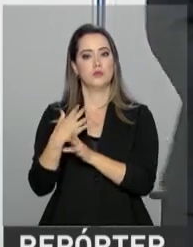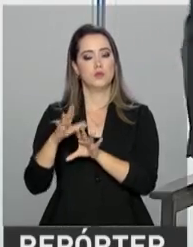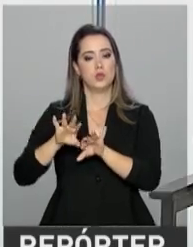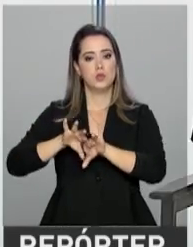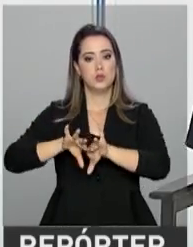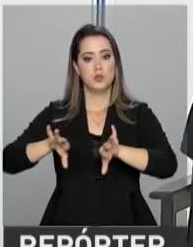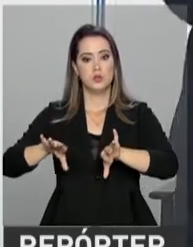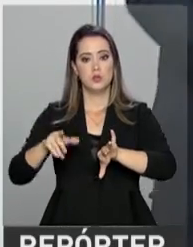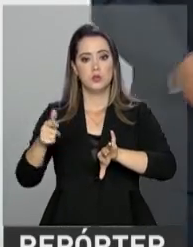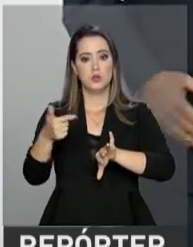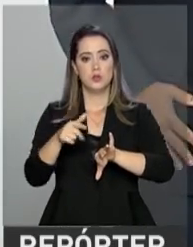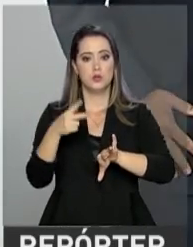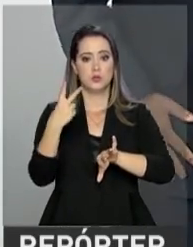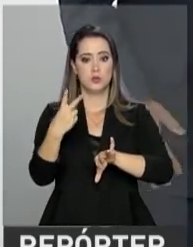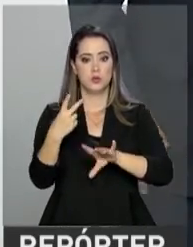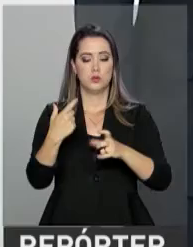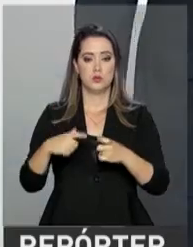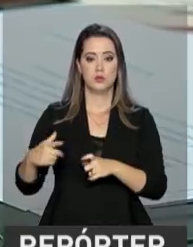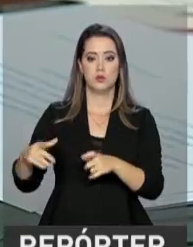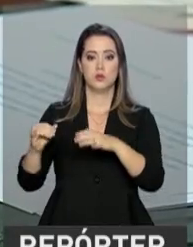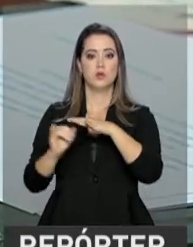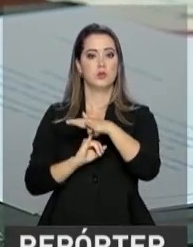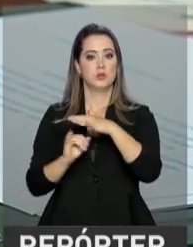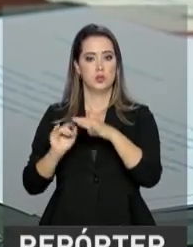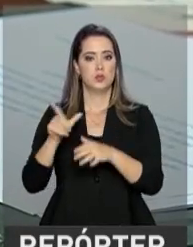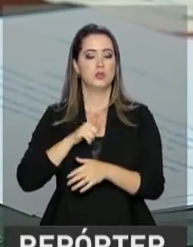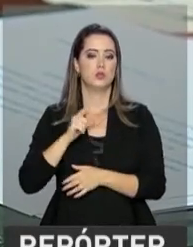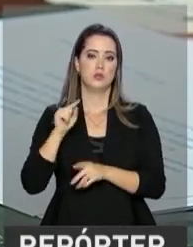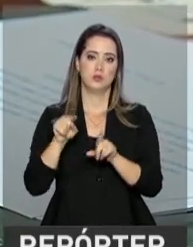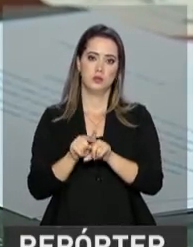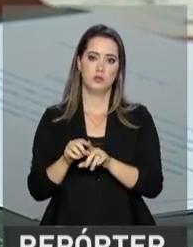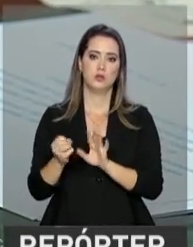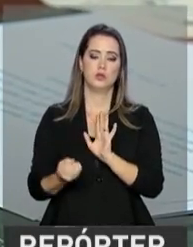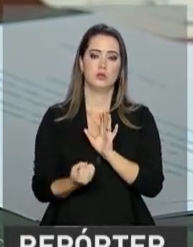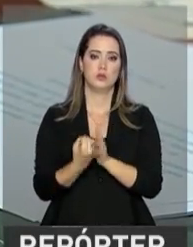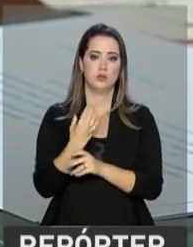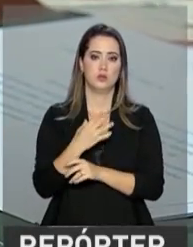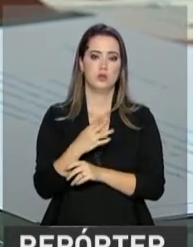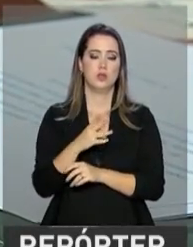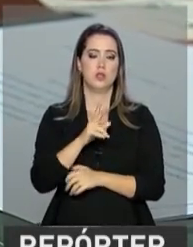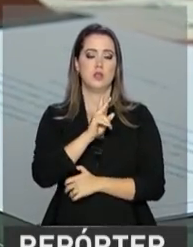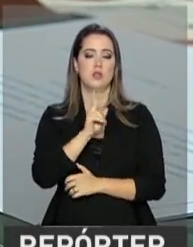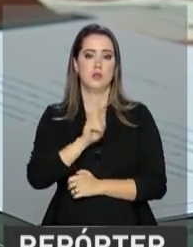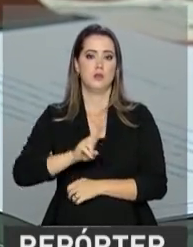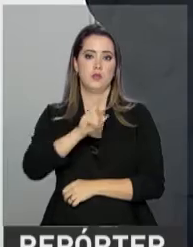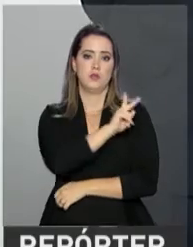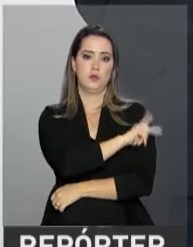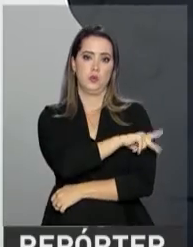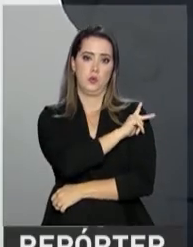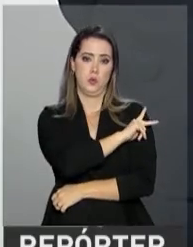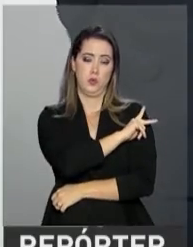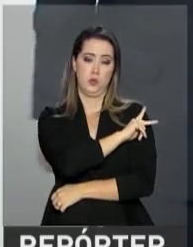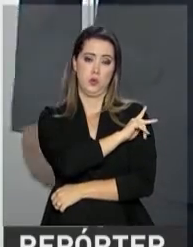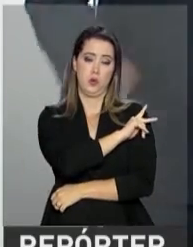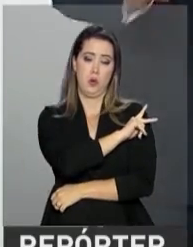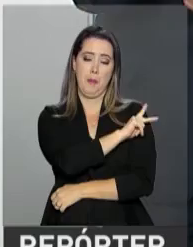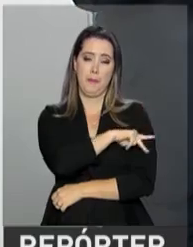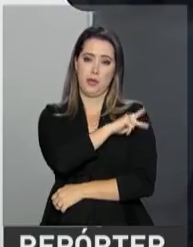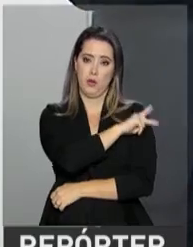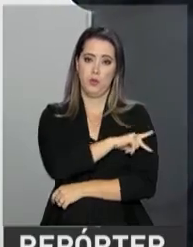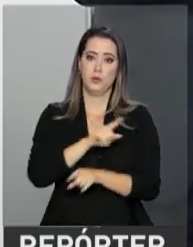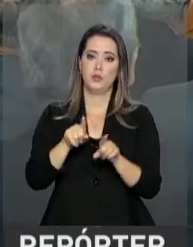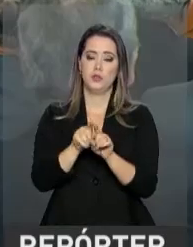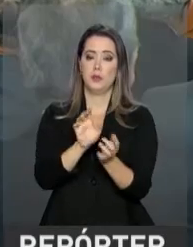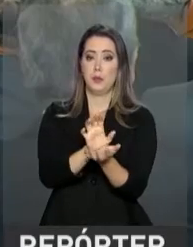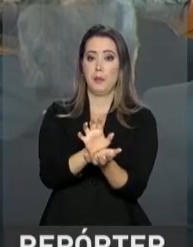de outras duas instituições que já existem a universidade federal do piauí ea universidade federal rural de pernambuco